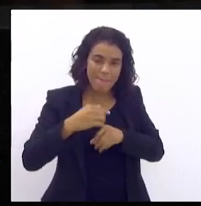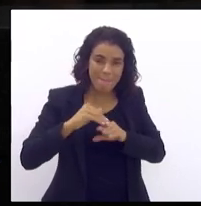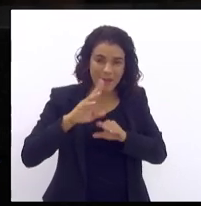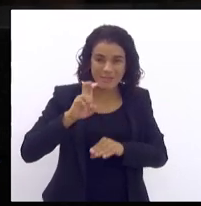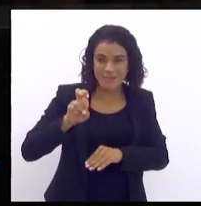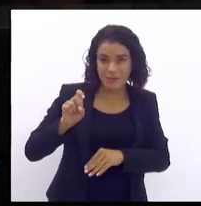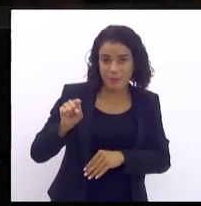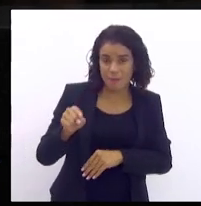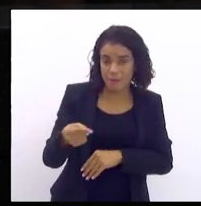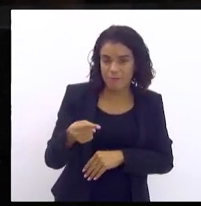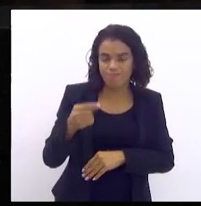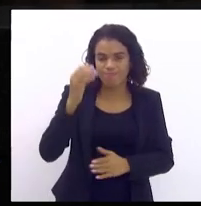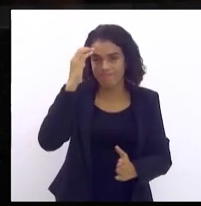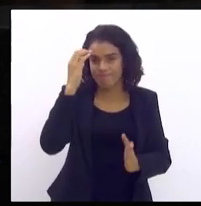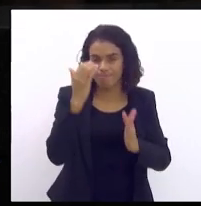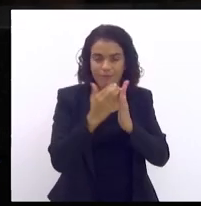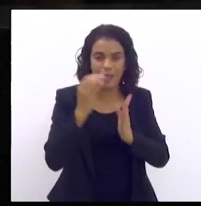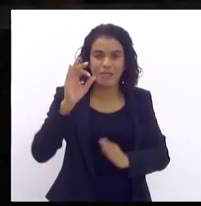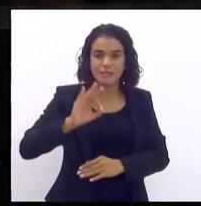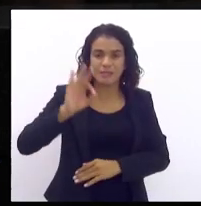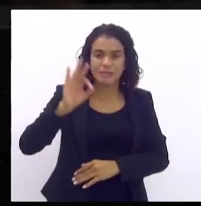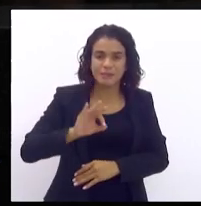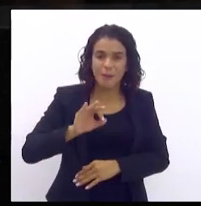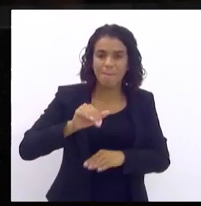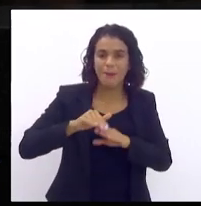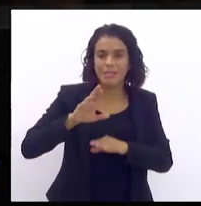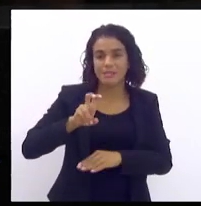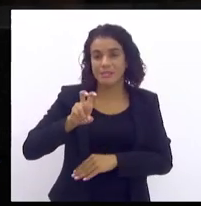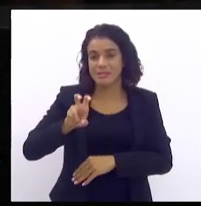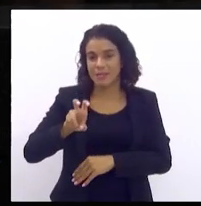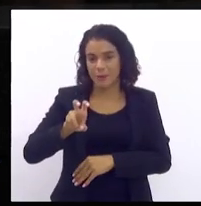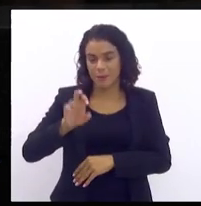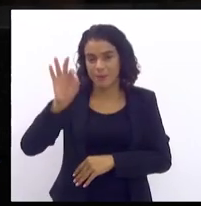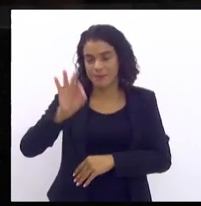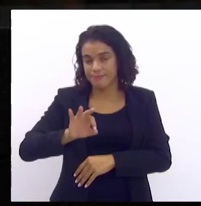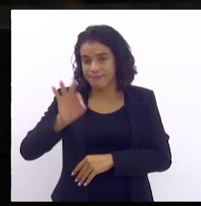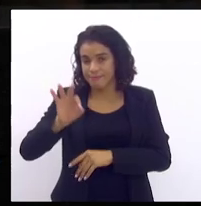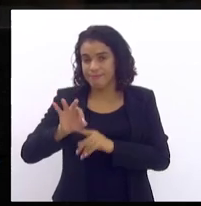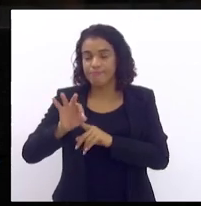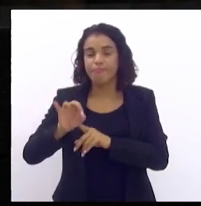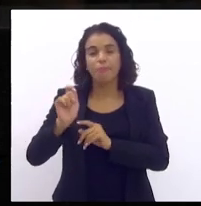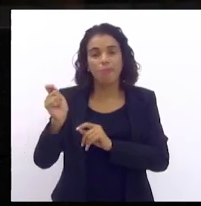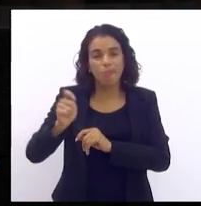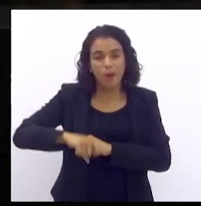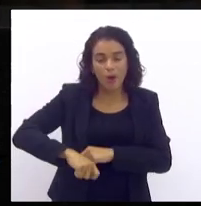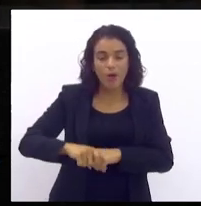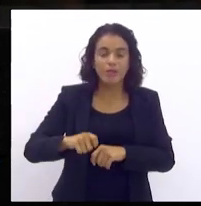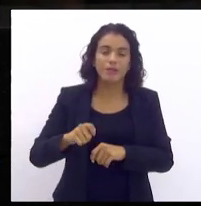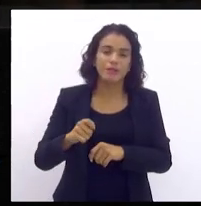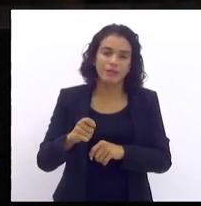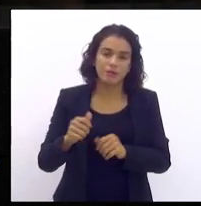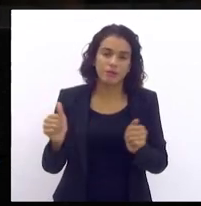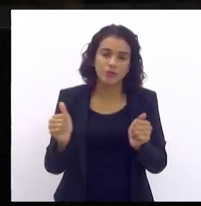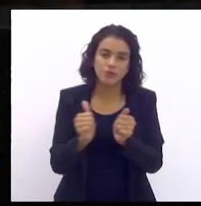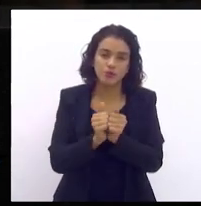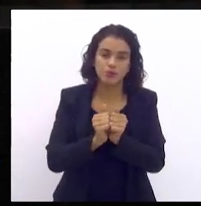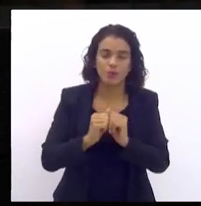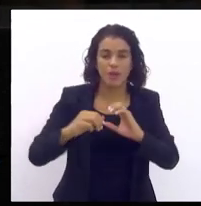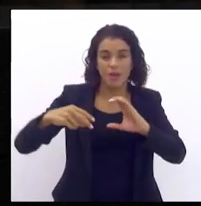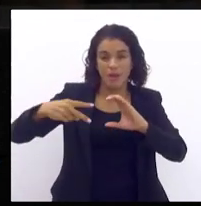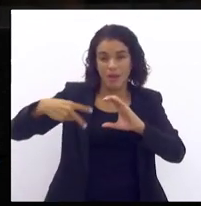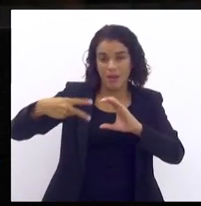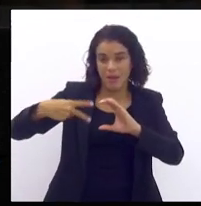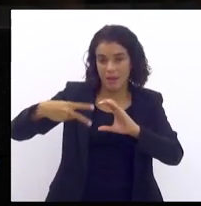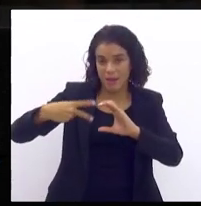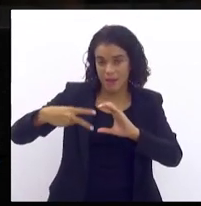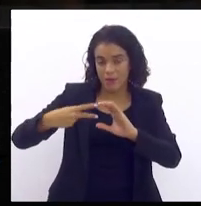a alíquota máxima de 5 pontos percentuais, pode produzir, via a Câmara de Vereadores,